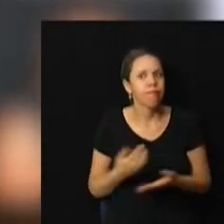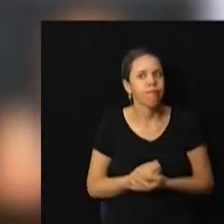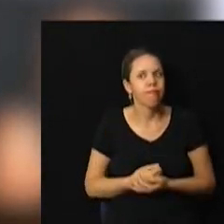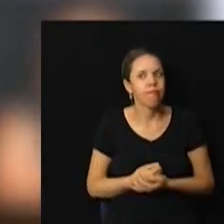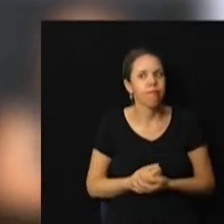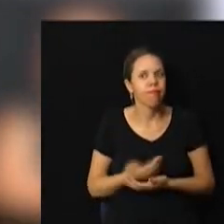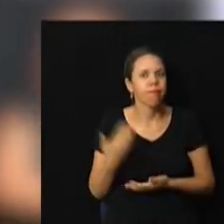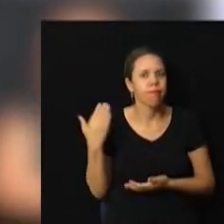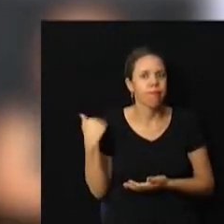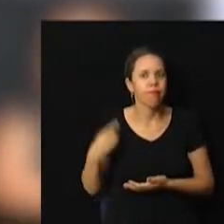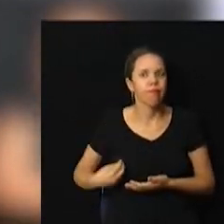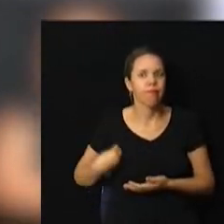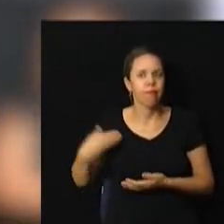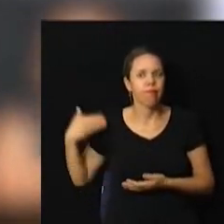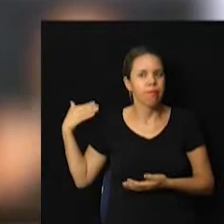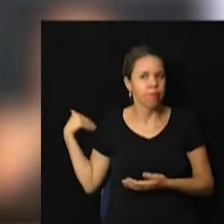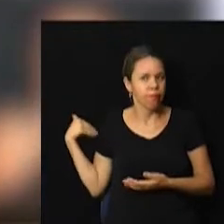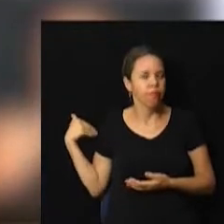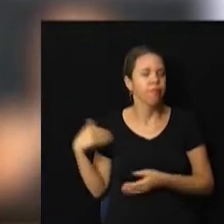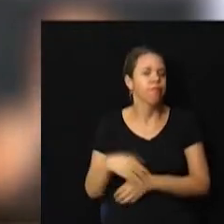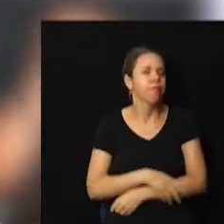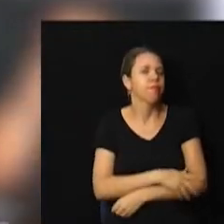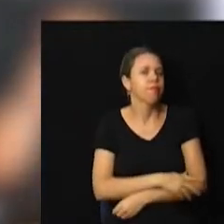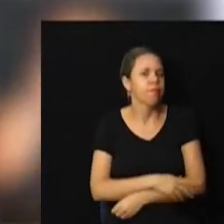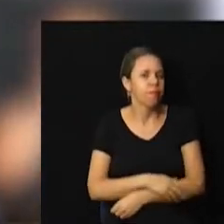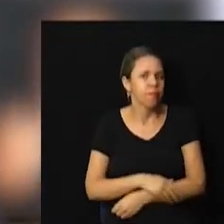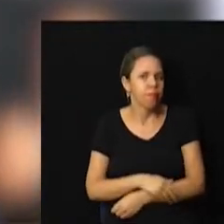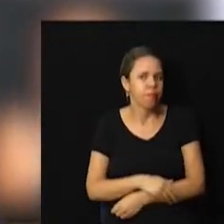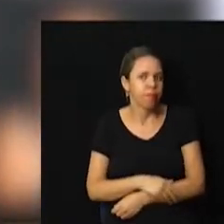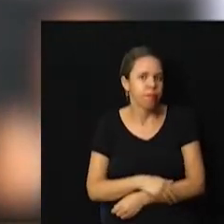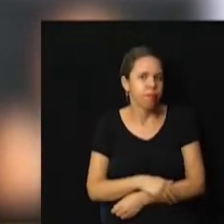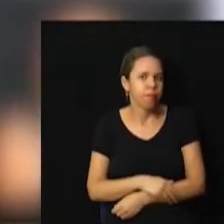em que nós estávamos